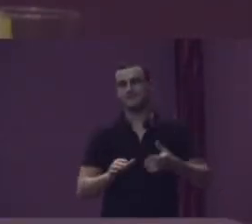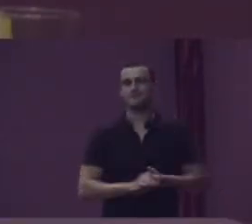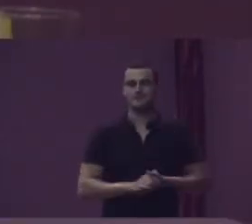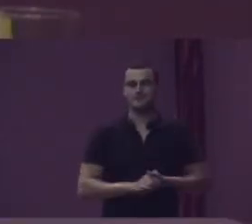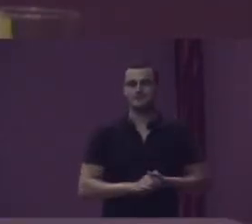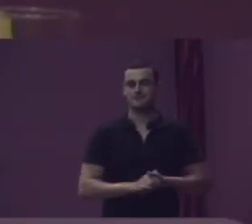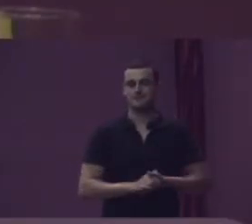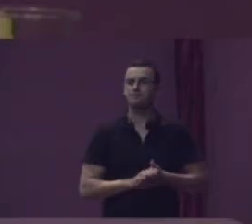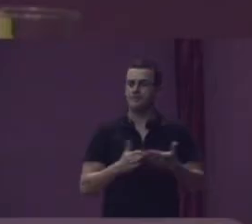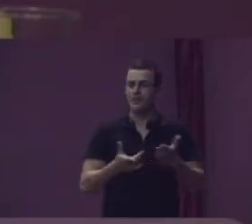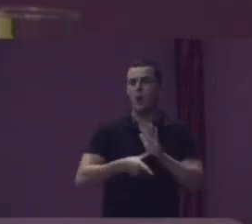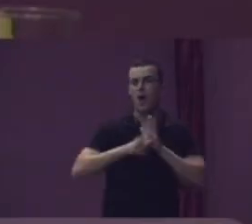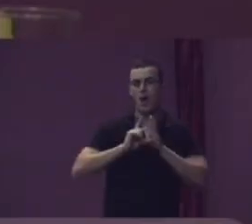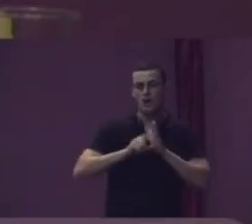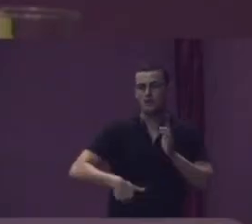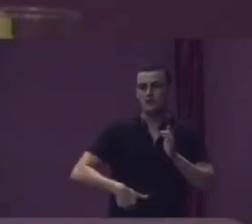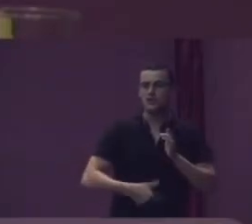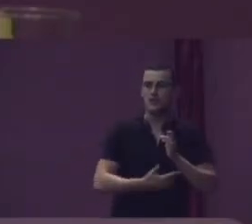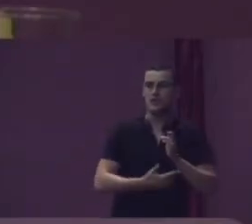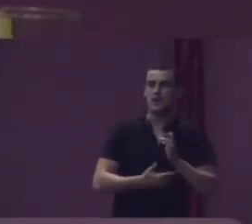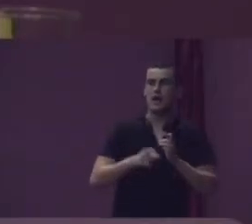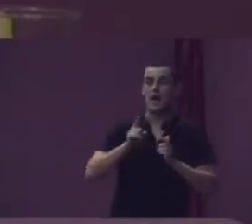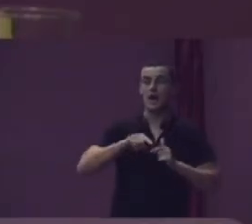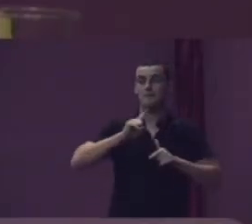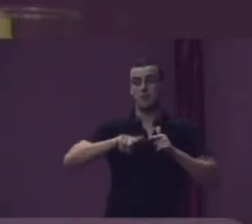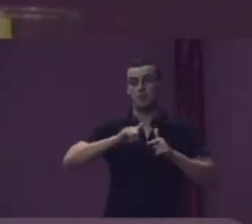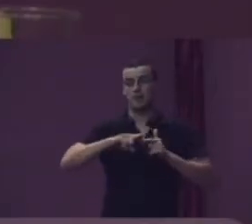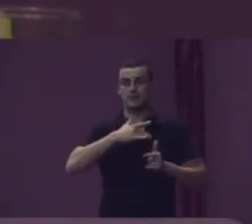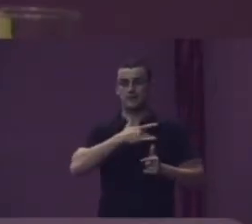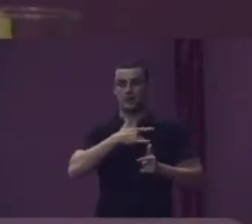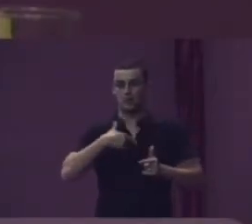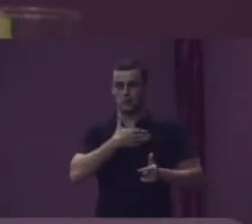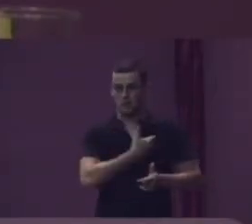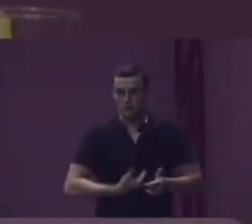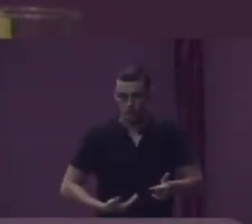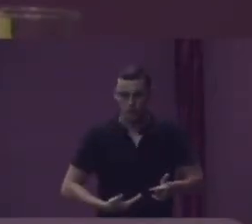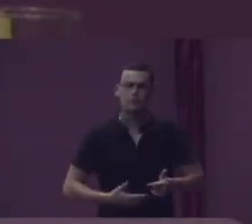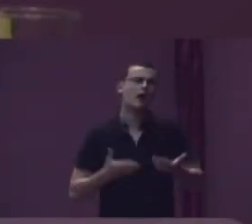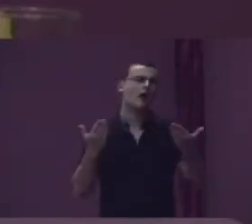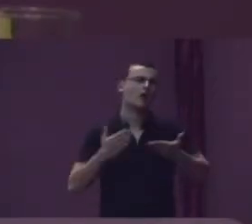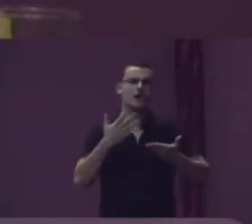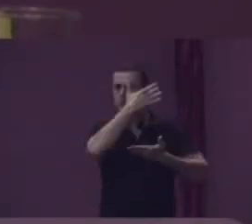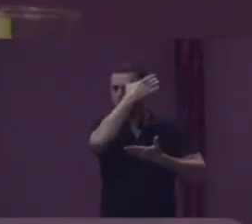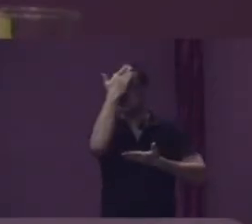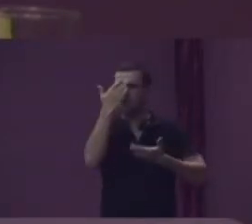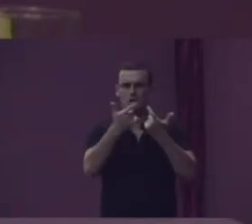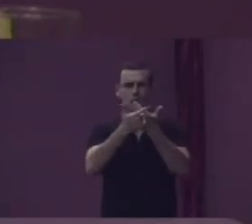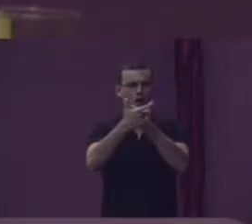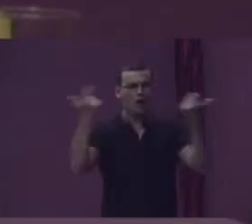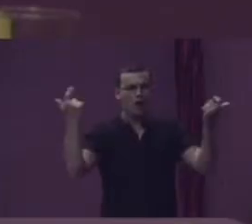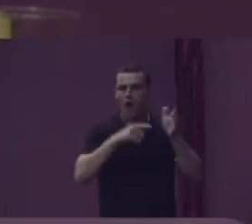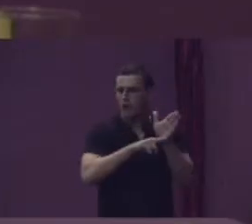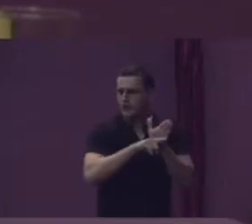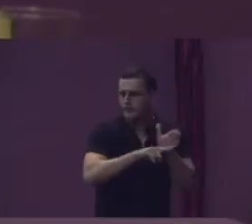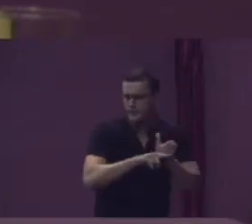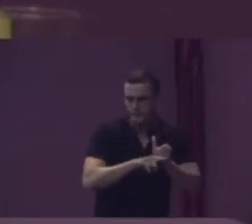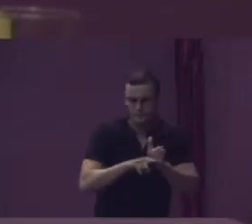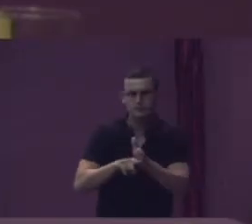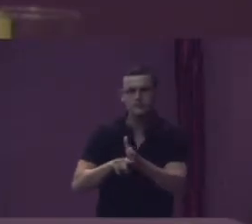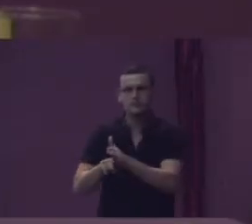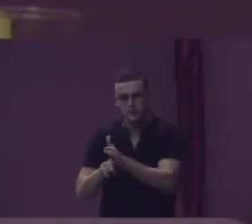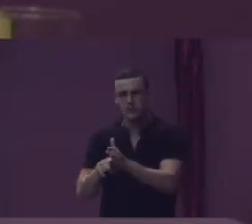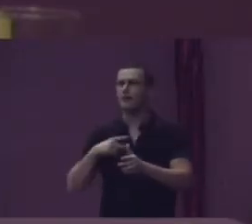então, considerada um problema de saúde pública e tem sido objeto de diversos estudos, controvérsias, que envolvem não